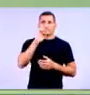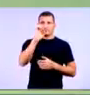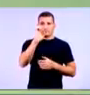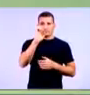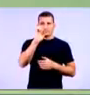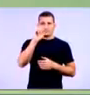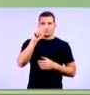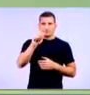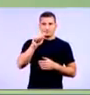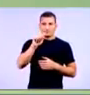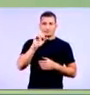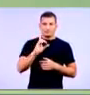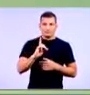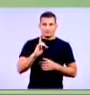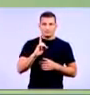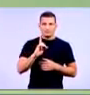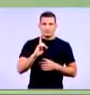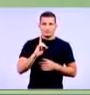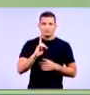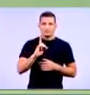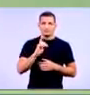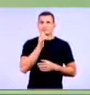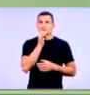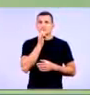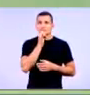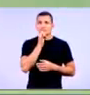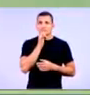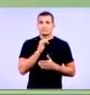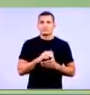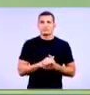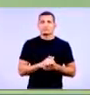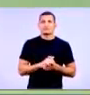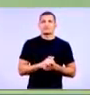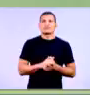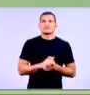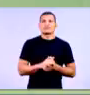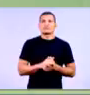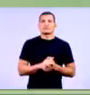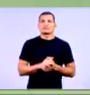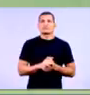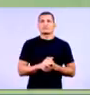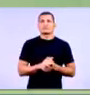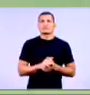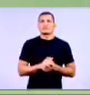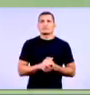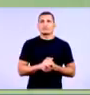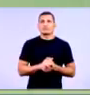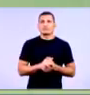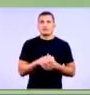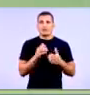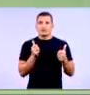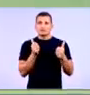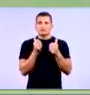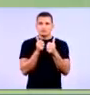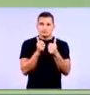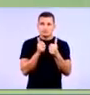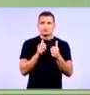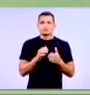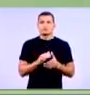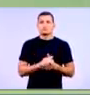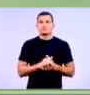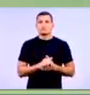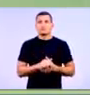A, D. Envolve, ensina, educa. Aproxima, aperfeiçoa